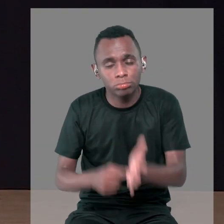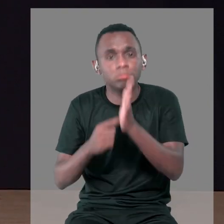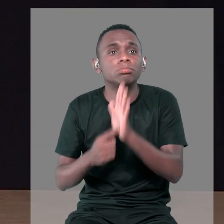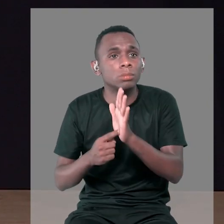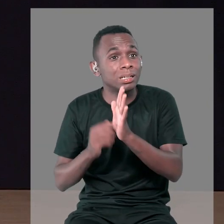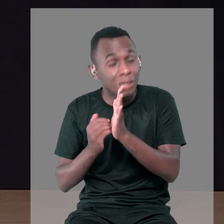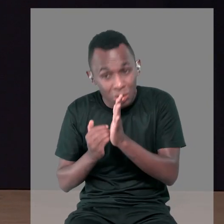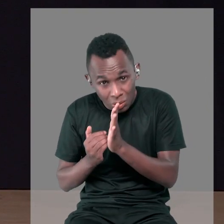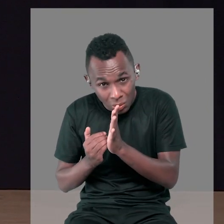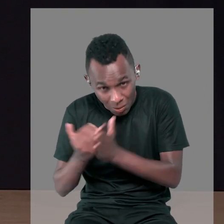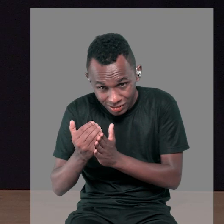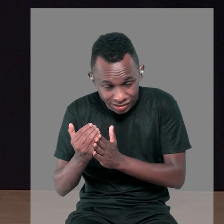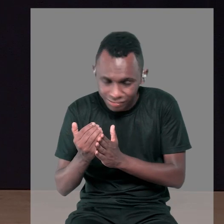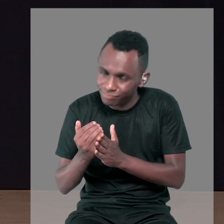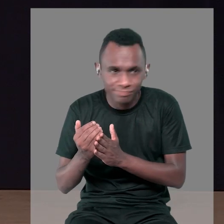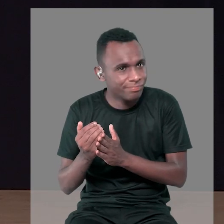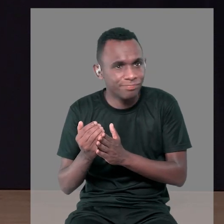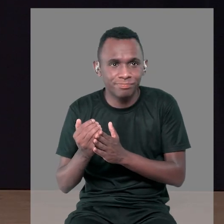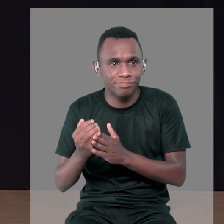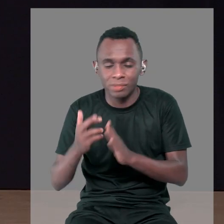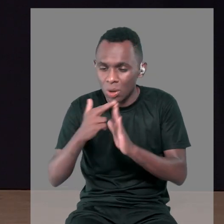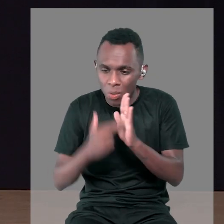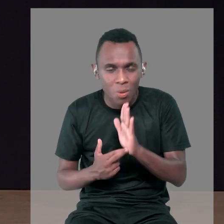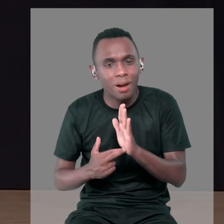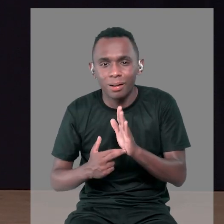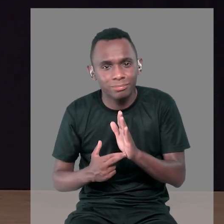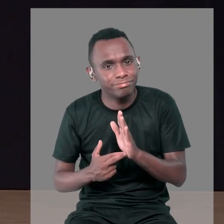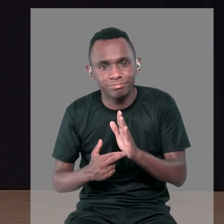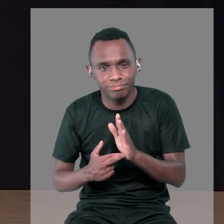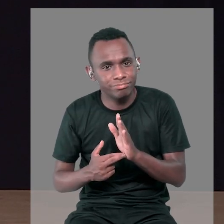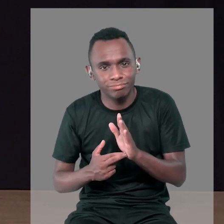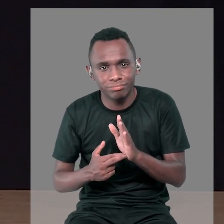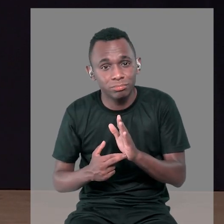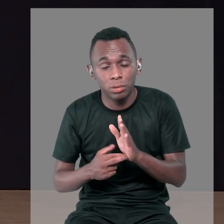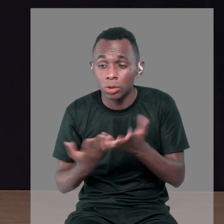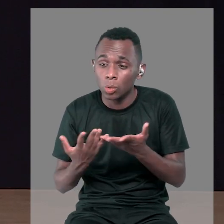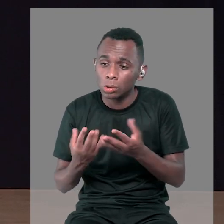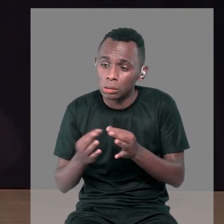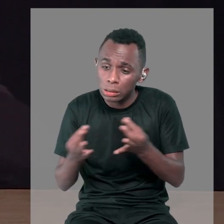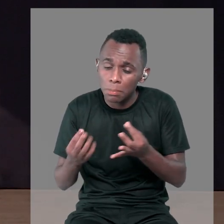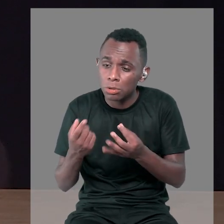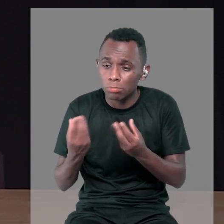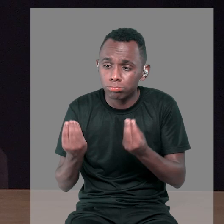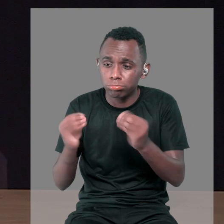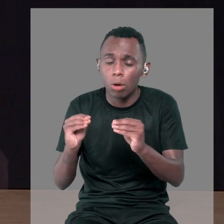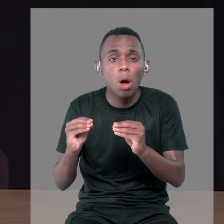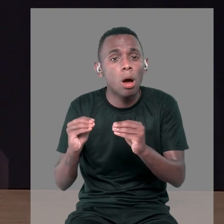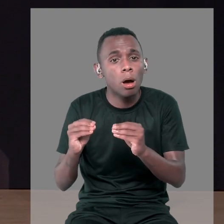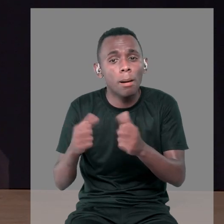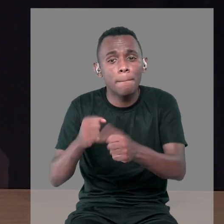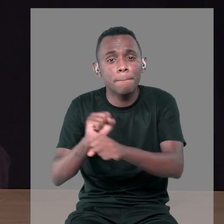começada, não há uma regra racional capaz, pela simples aplicação da razão, de freá-la.